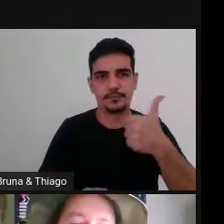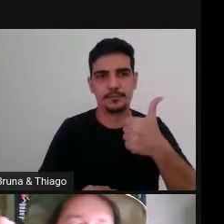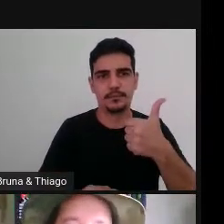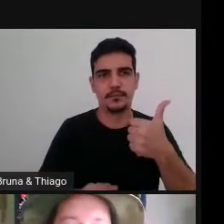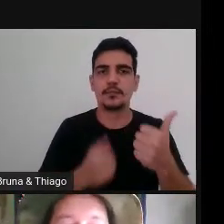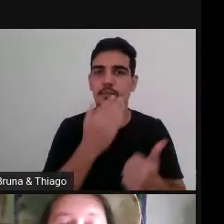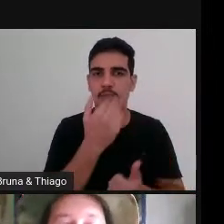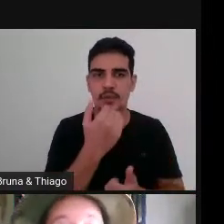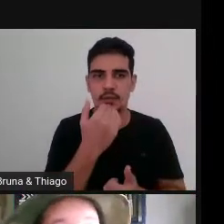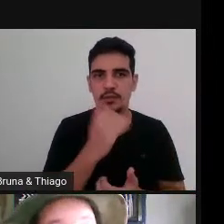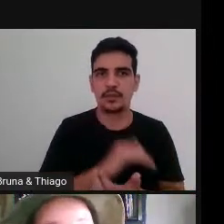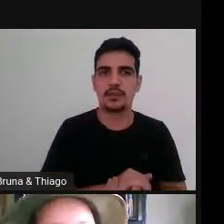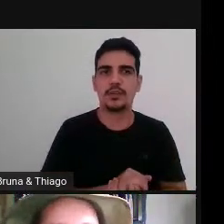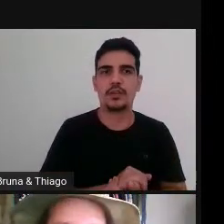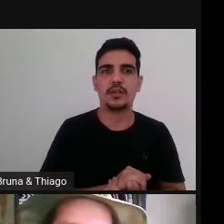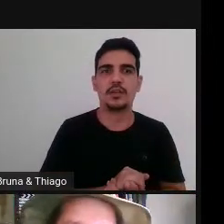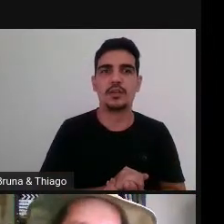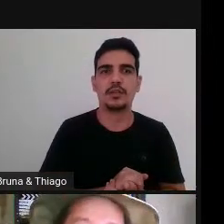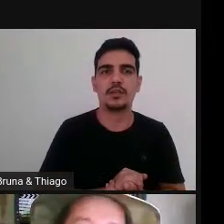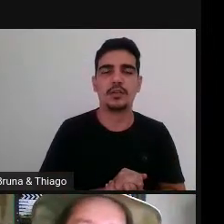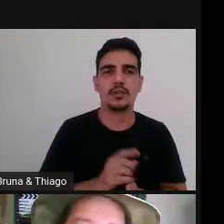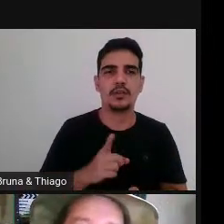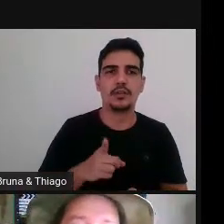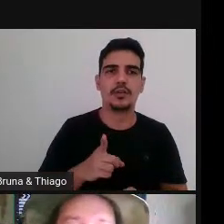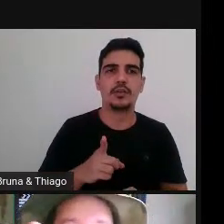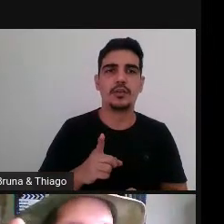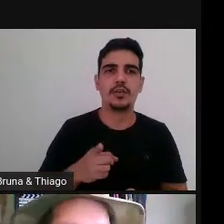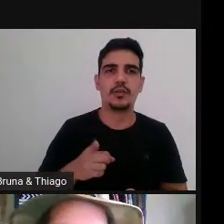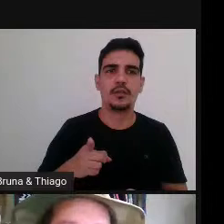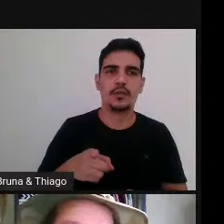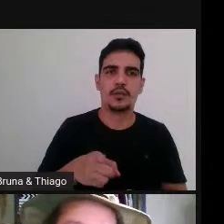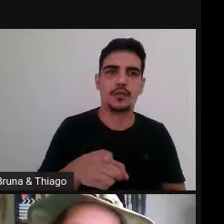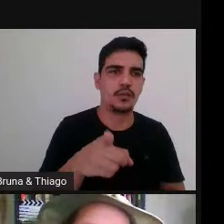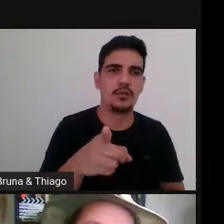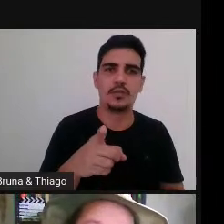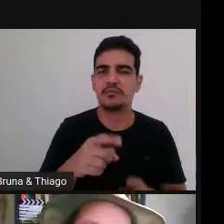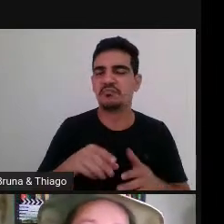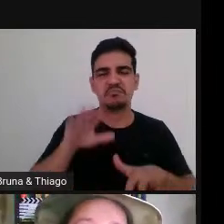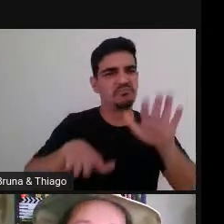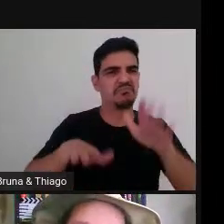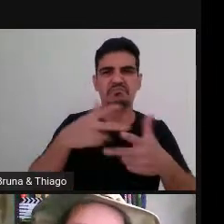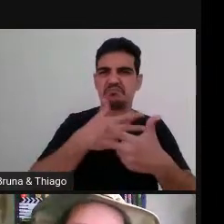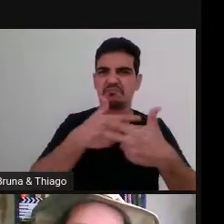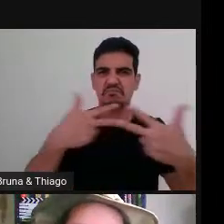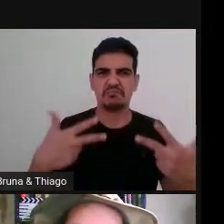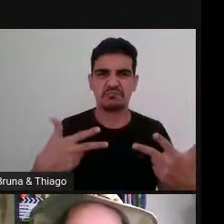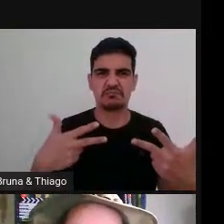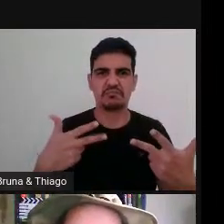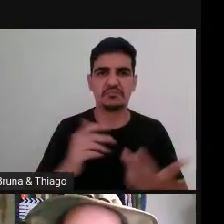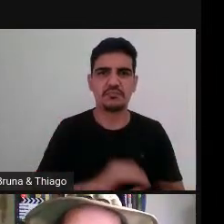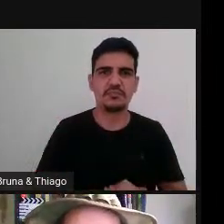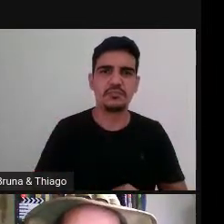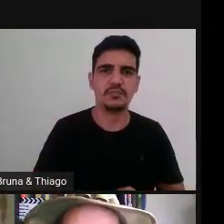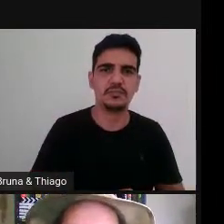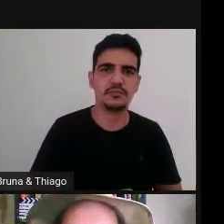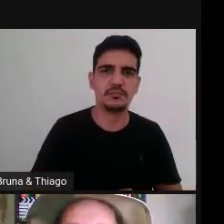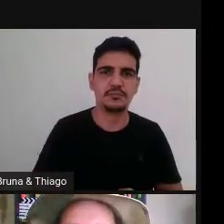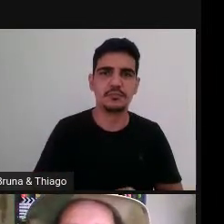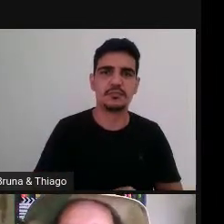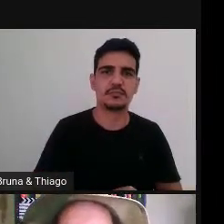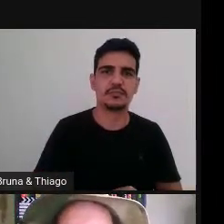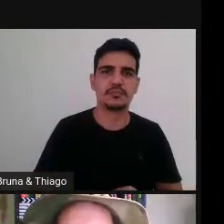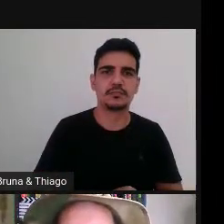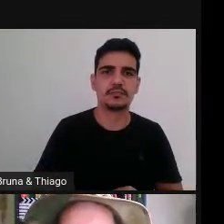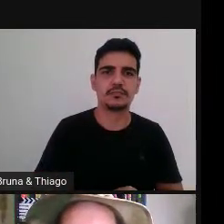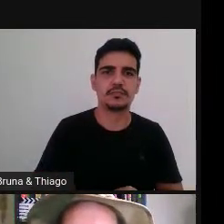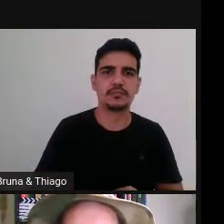roedor, vai se alimentar de uma ave, de um inseto, de um peixe, de uma lesma, depende do bicho. Por exemplo, uma barata, ela é uma presa de